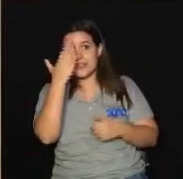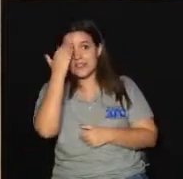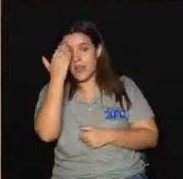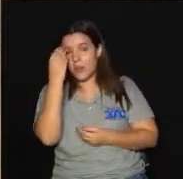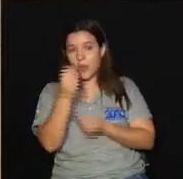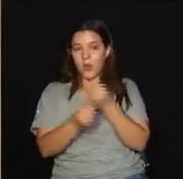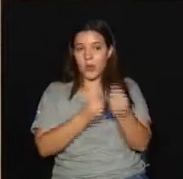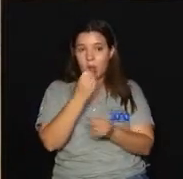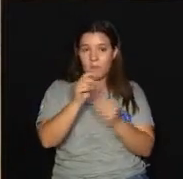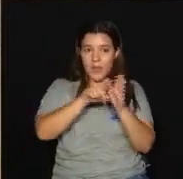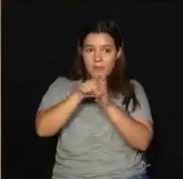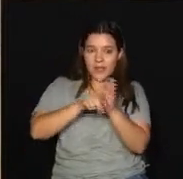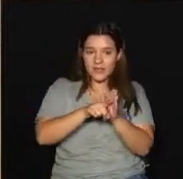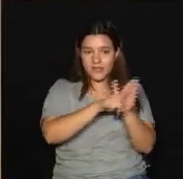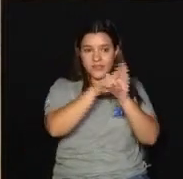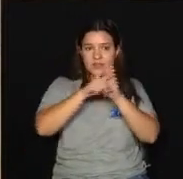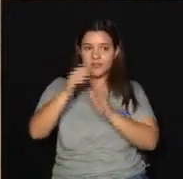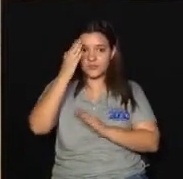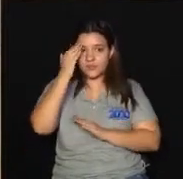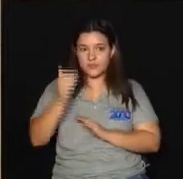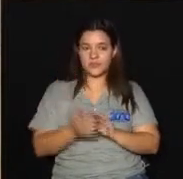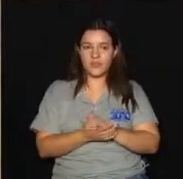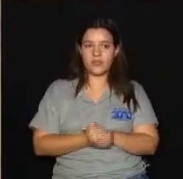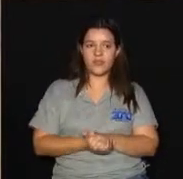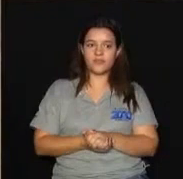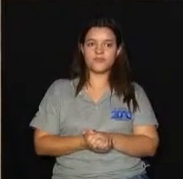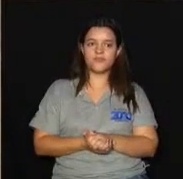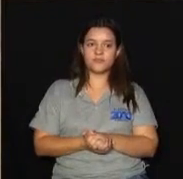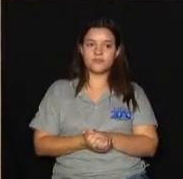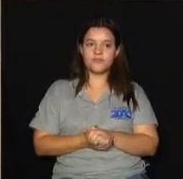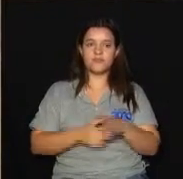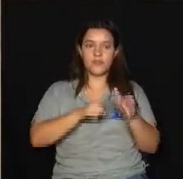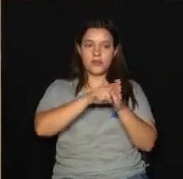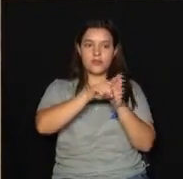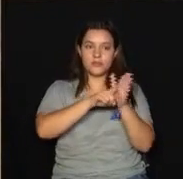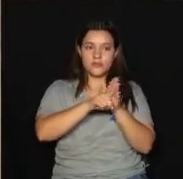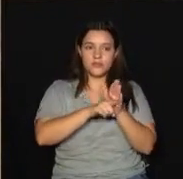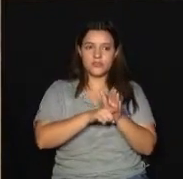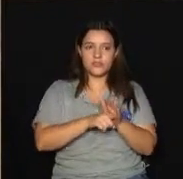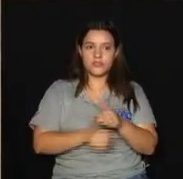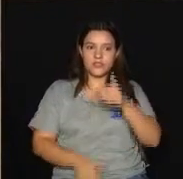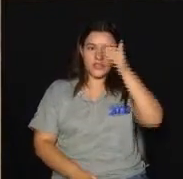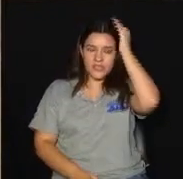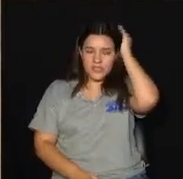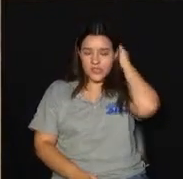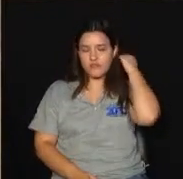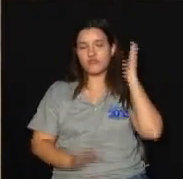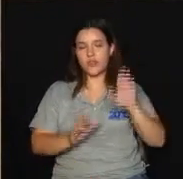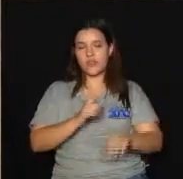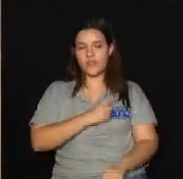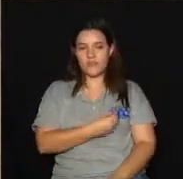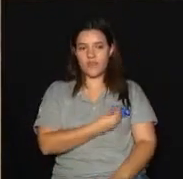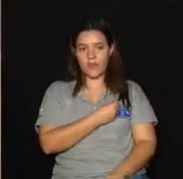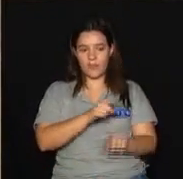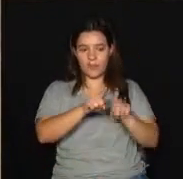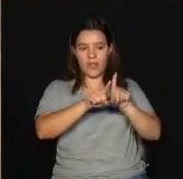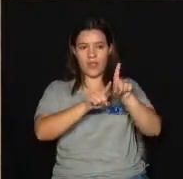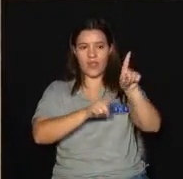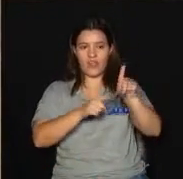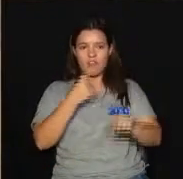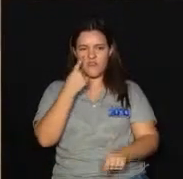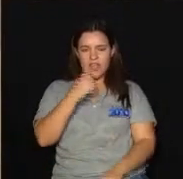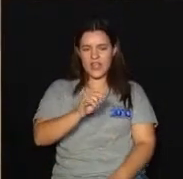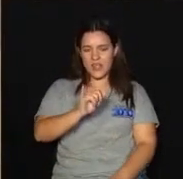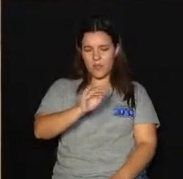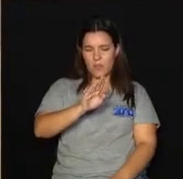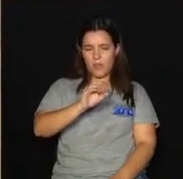Datafolha, começa a analisar e já fica aquela expectativa. E as últimas pesquisas, o Dário Saad, ele estava na frente. A última que eu vi do